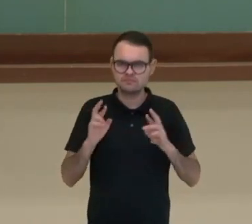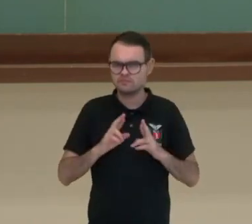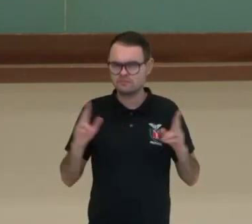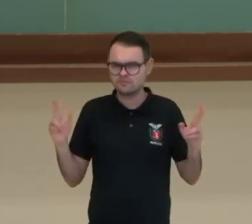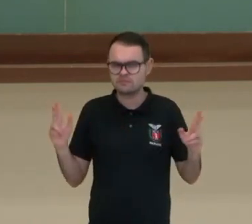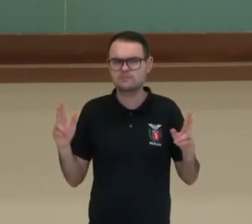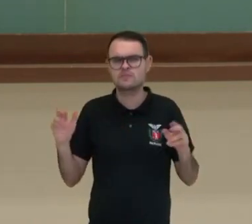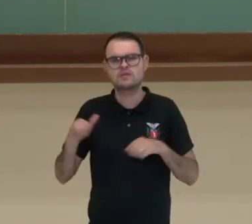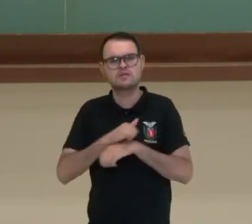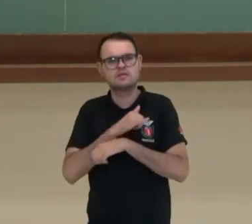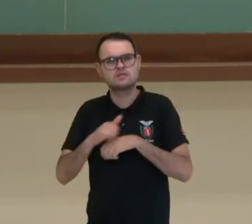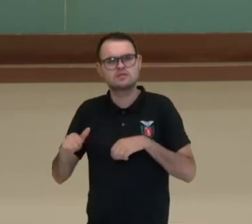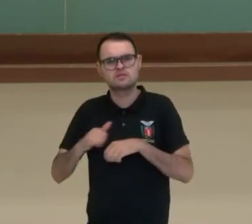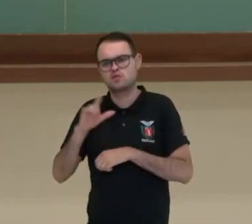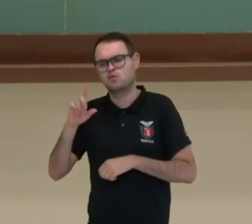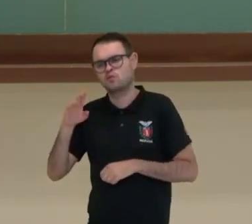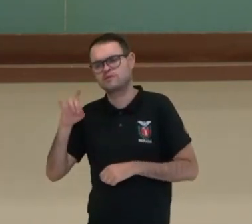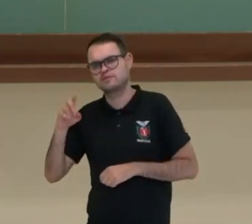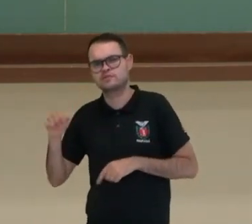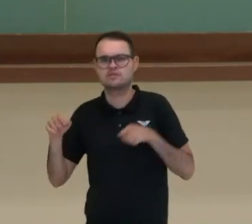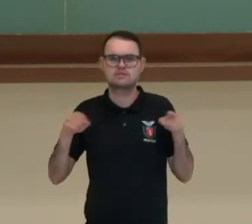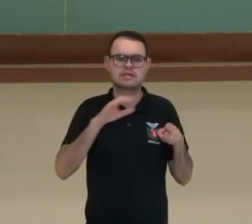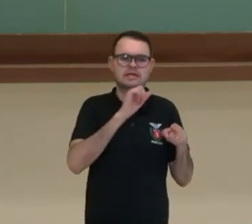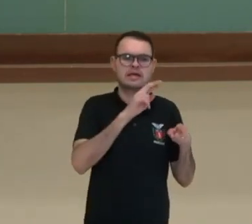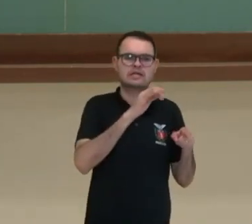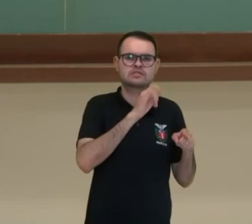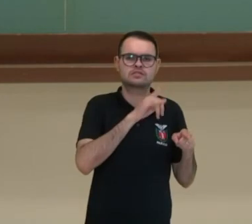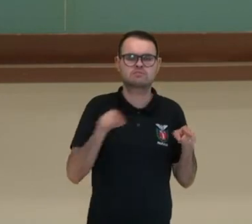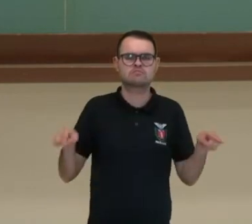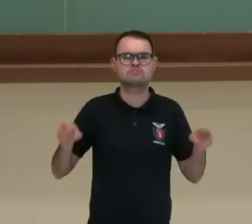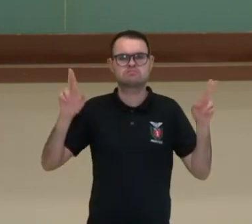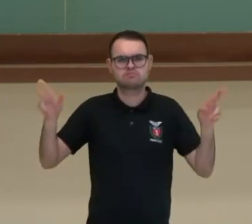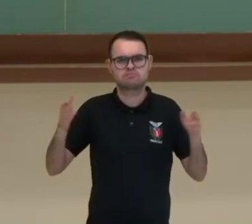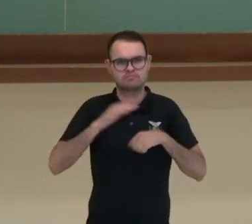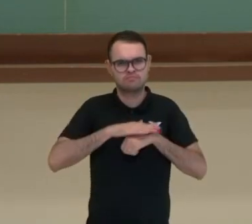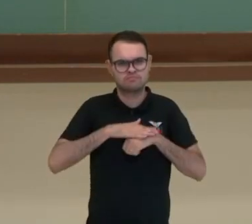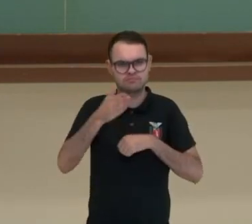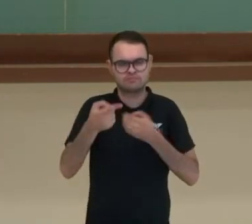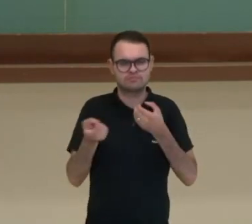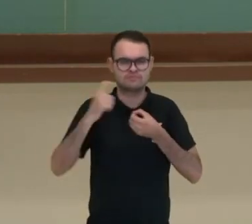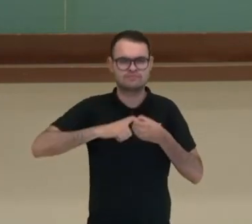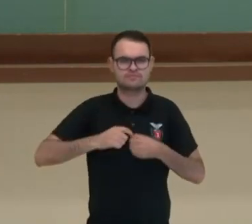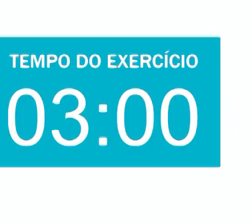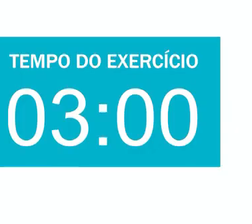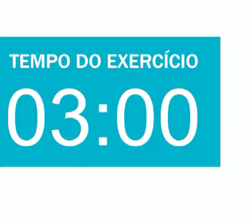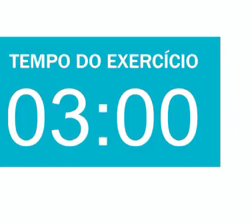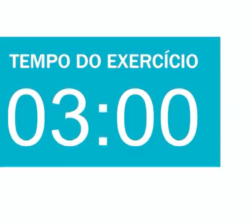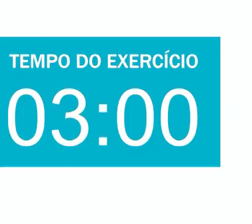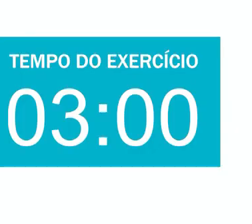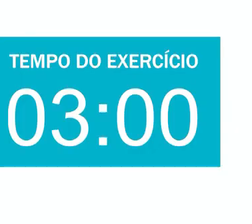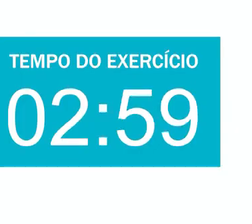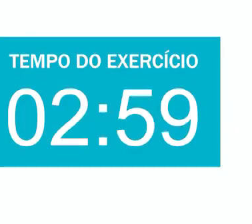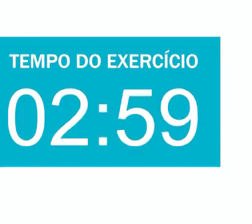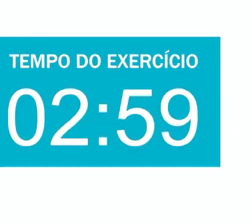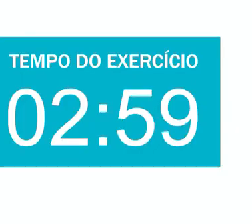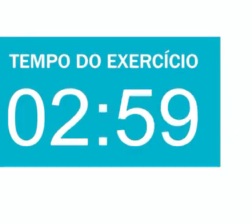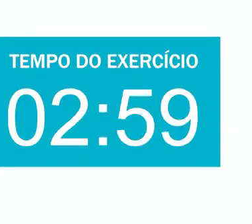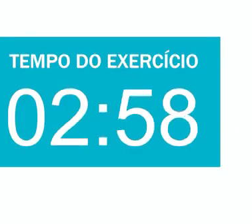de luta entre os ludistas e os cartistas? Vocês têm um tempinho aí? Já retorno.